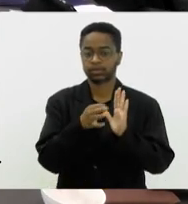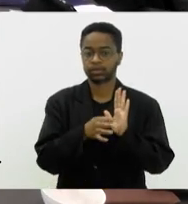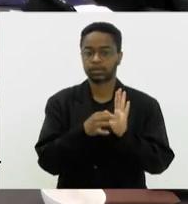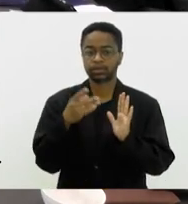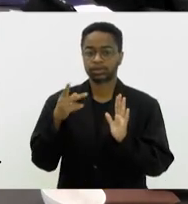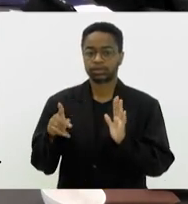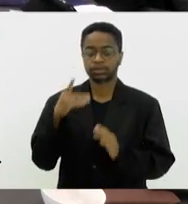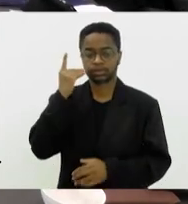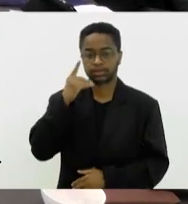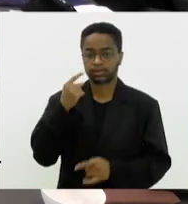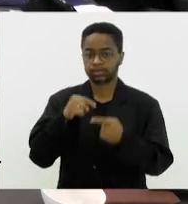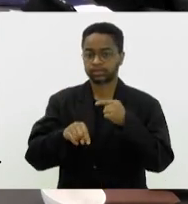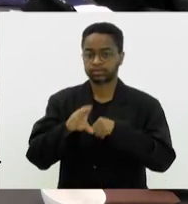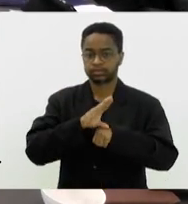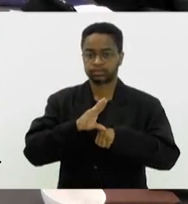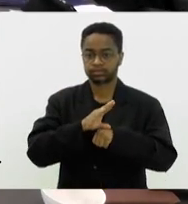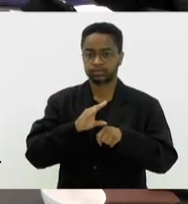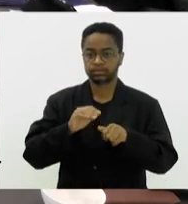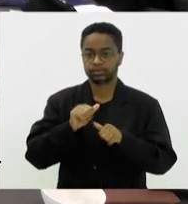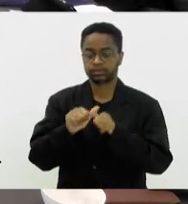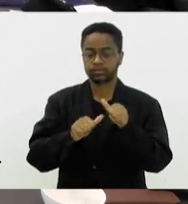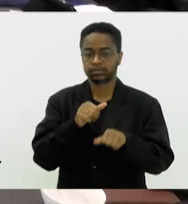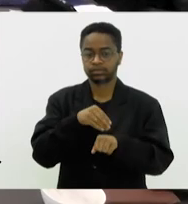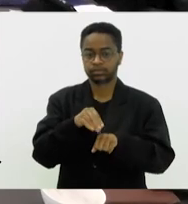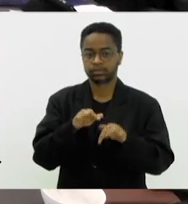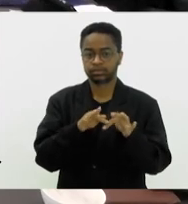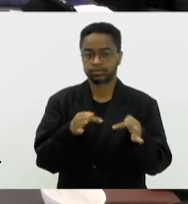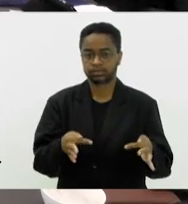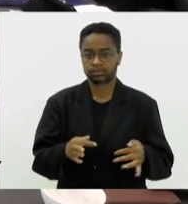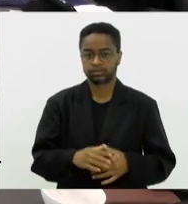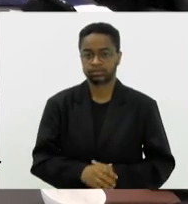Filipinho Raves é pela inconstitucionalidade, transformando em indicação simples.